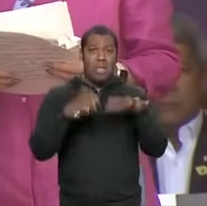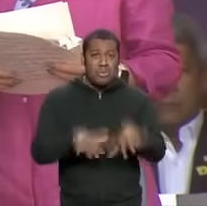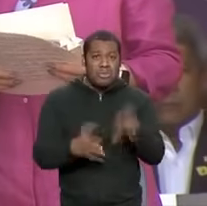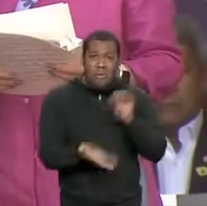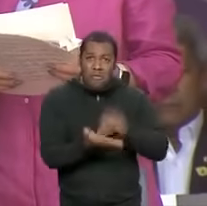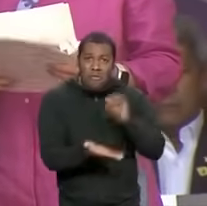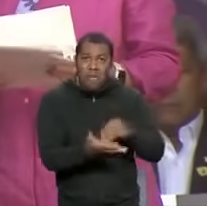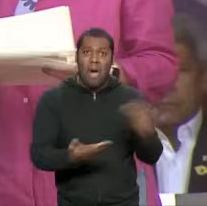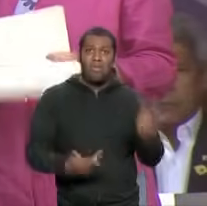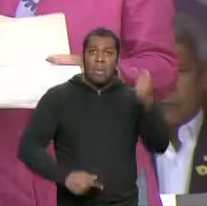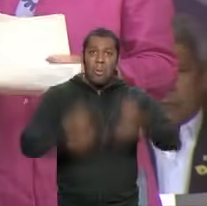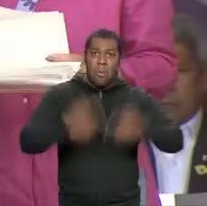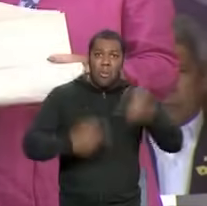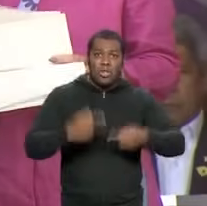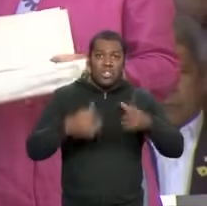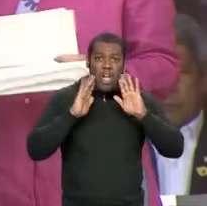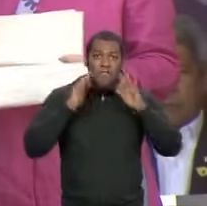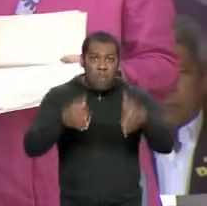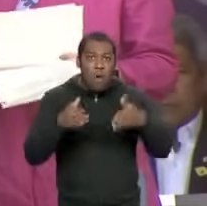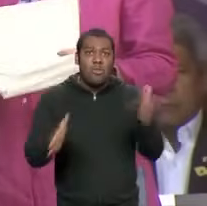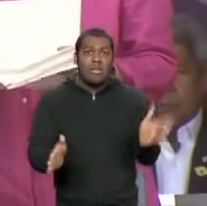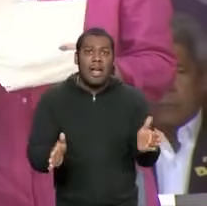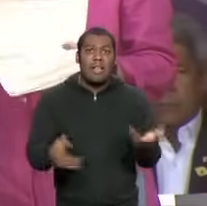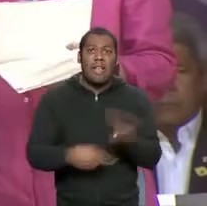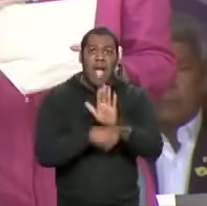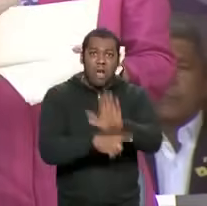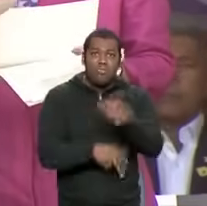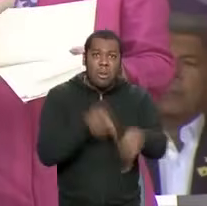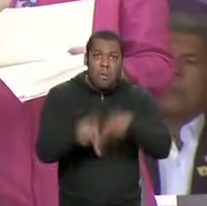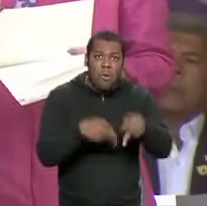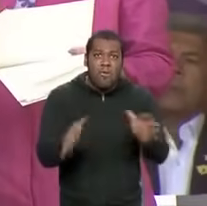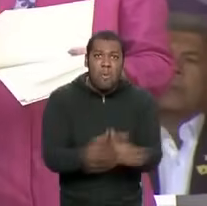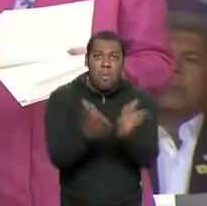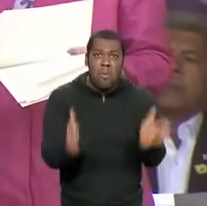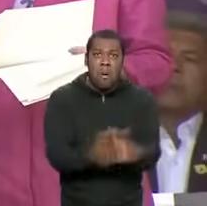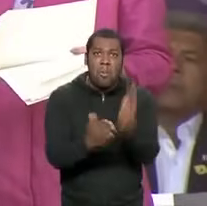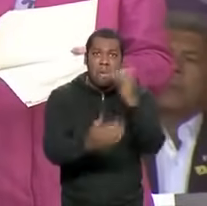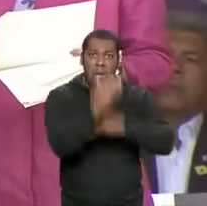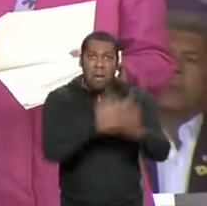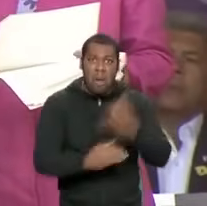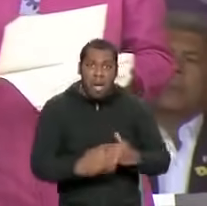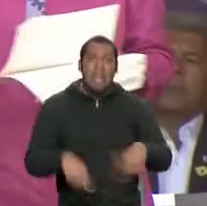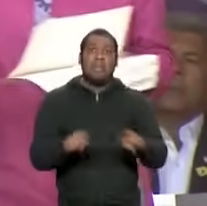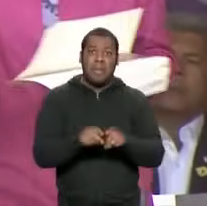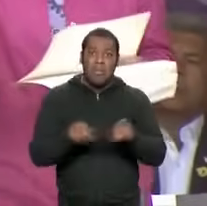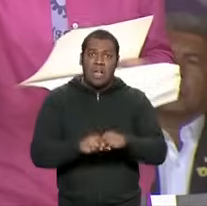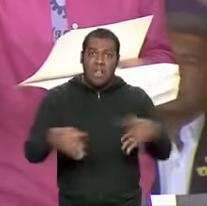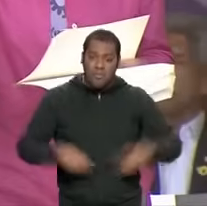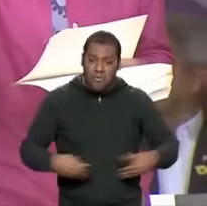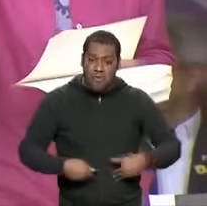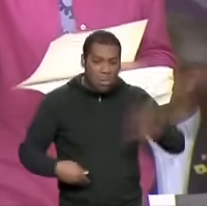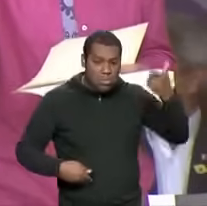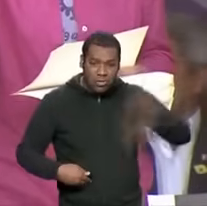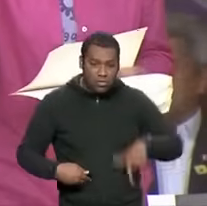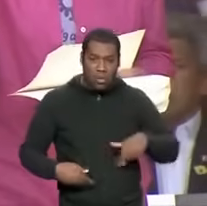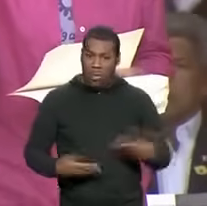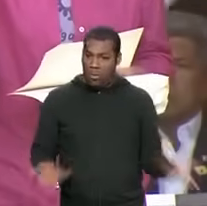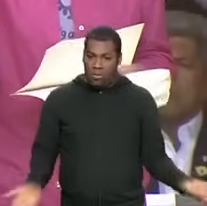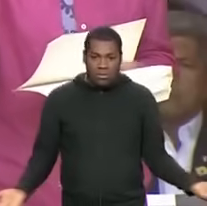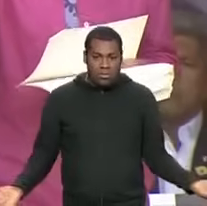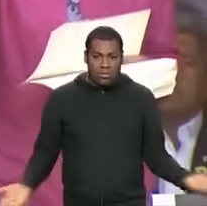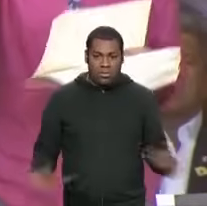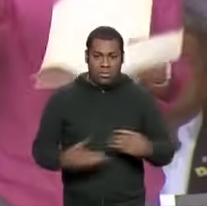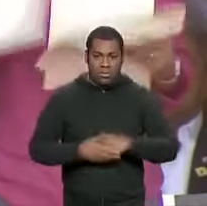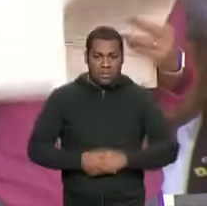destruir política voltada para os mais pobres de novo no mapa da Fome Nenhum de nós